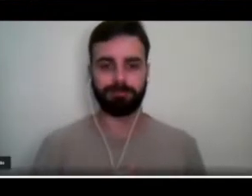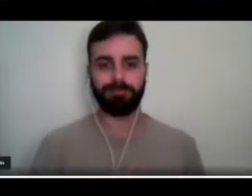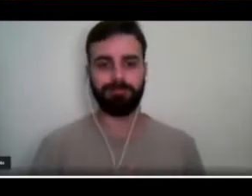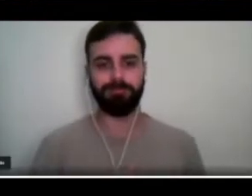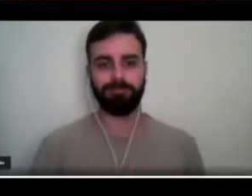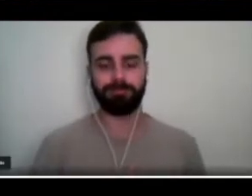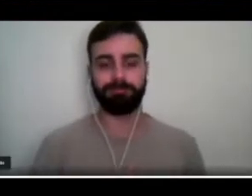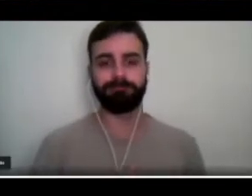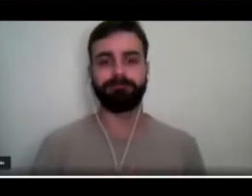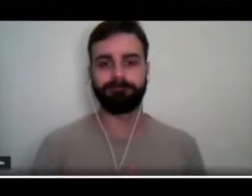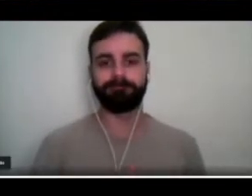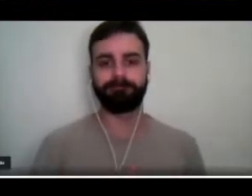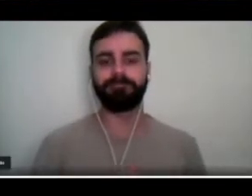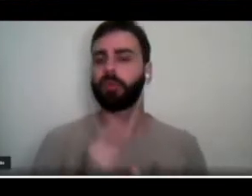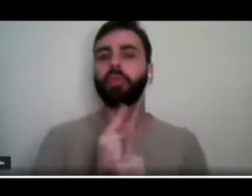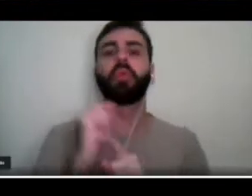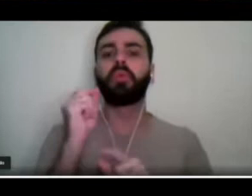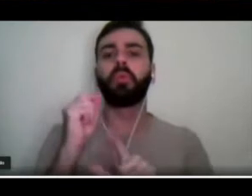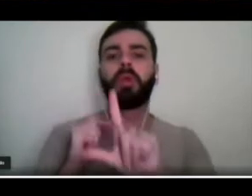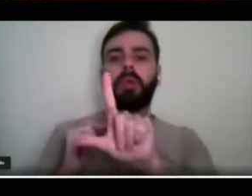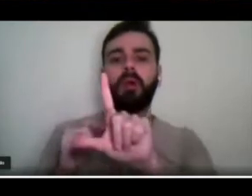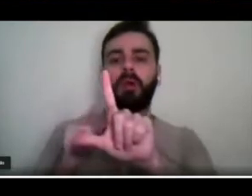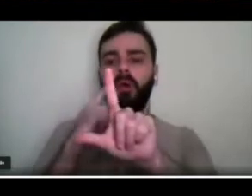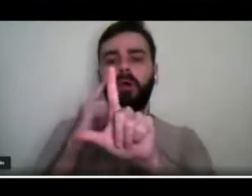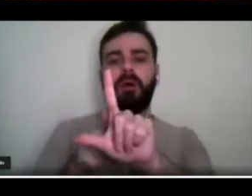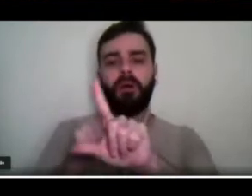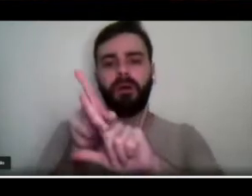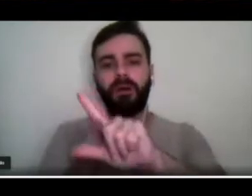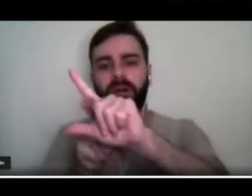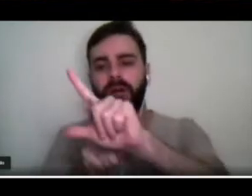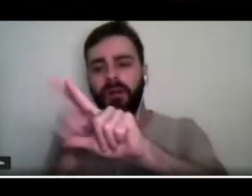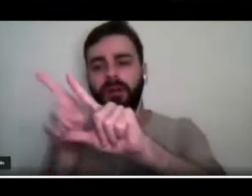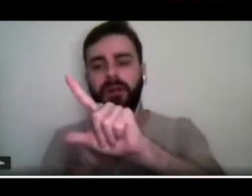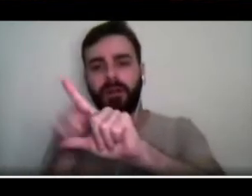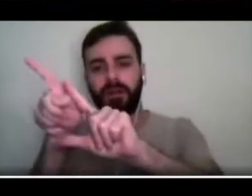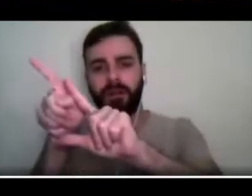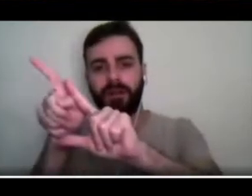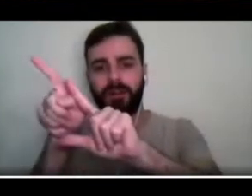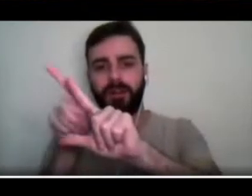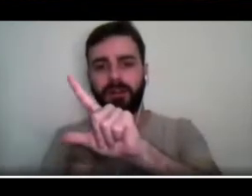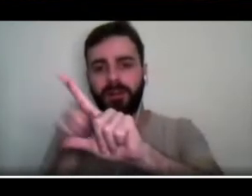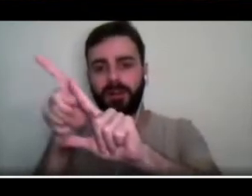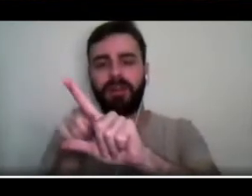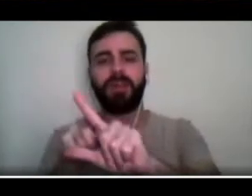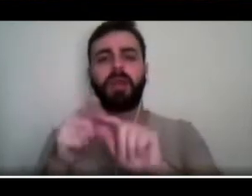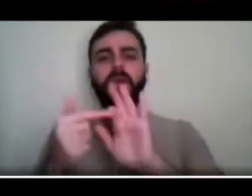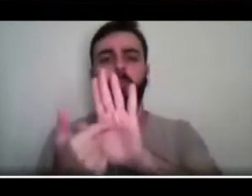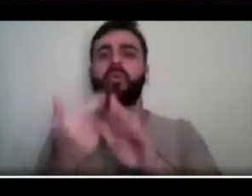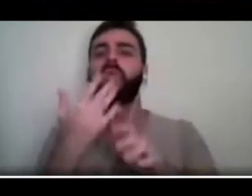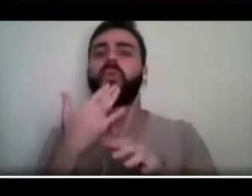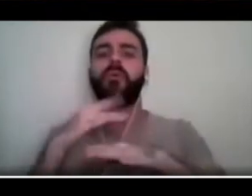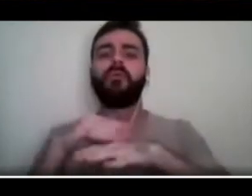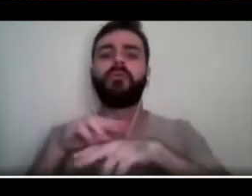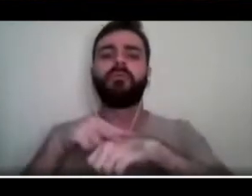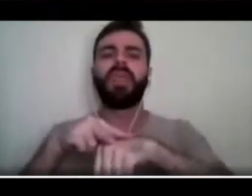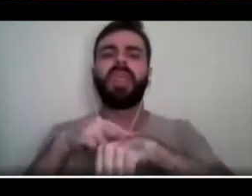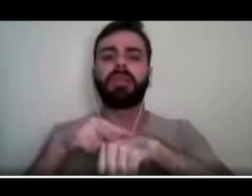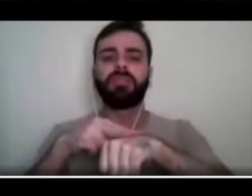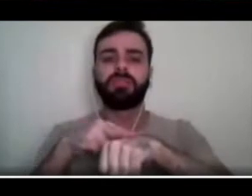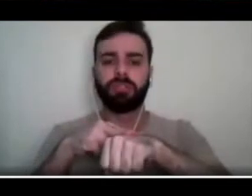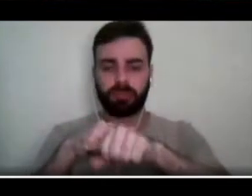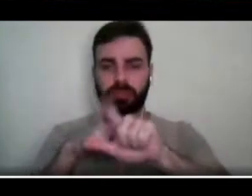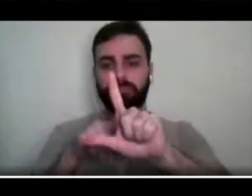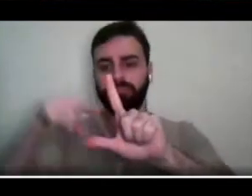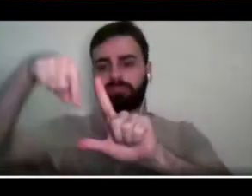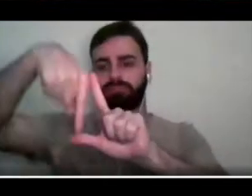a gente tem esse vetor aqui, ó, que eu vou fazer ele em verde, esse vetor aqui, que é